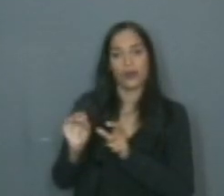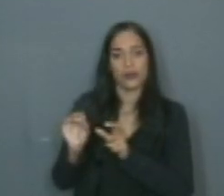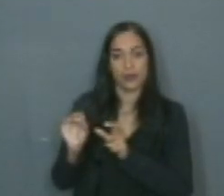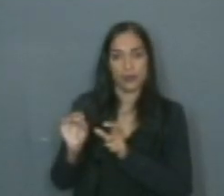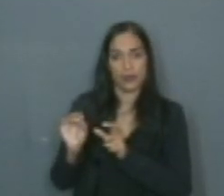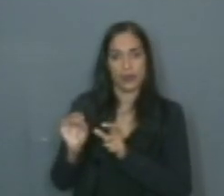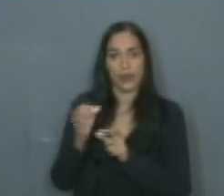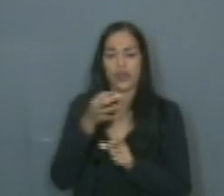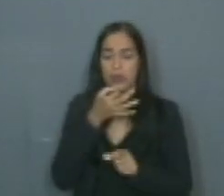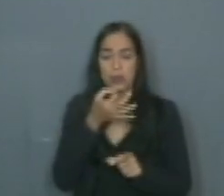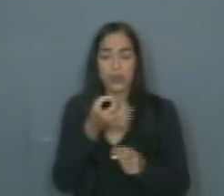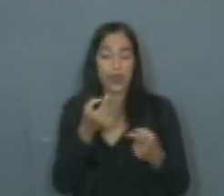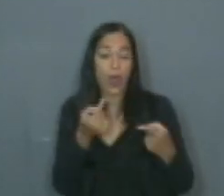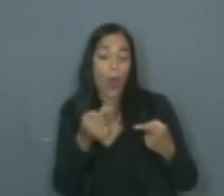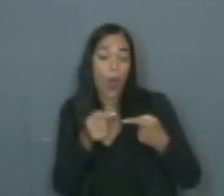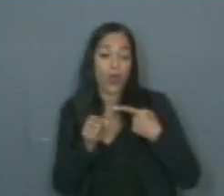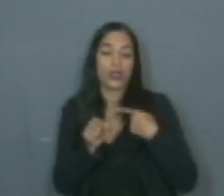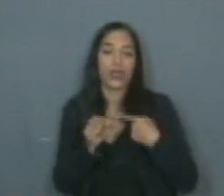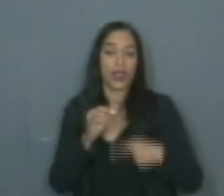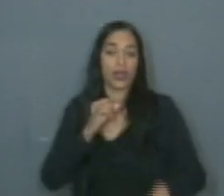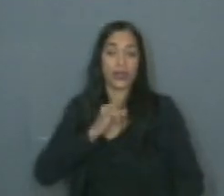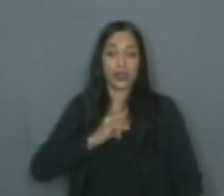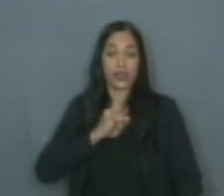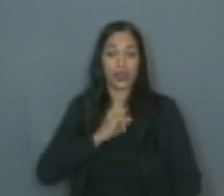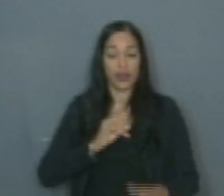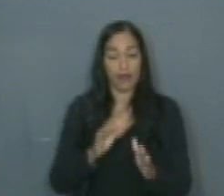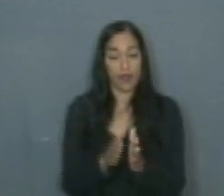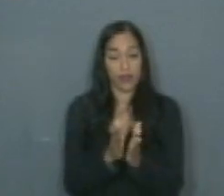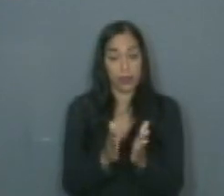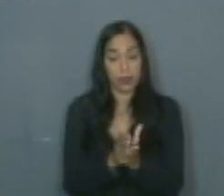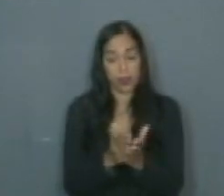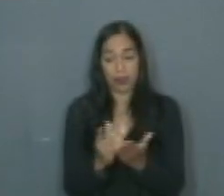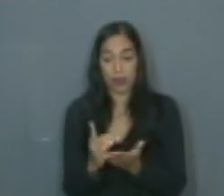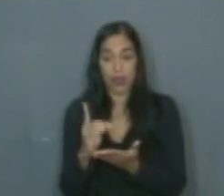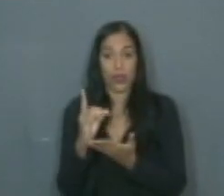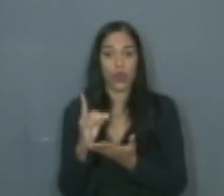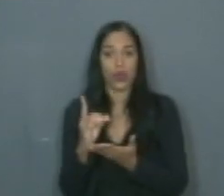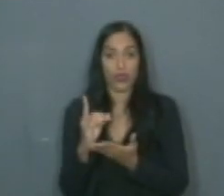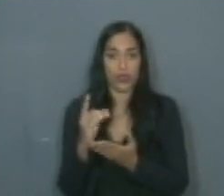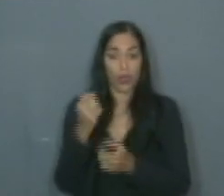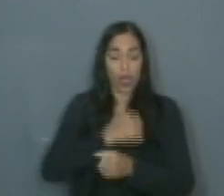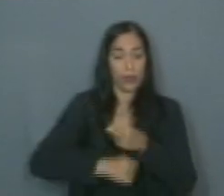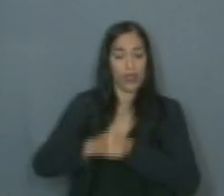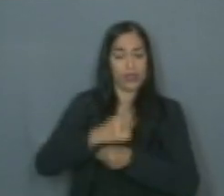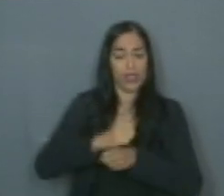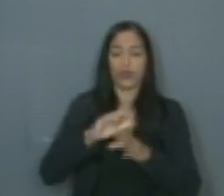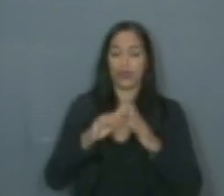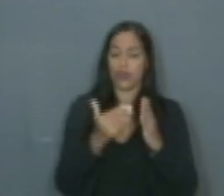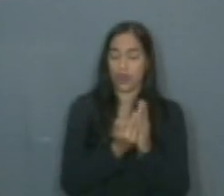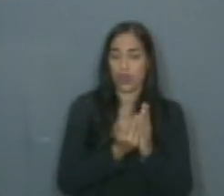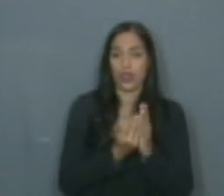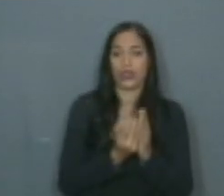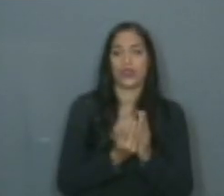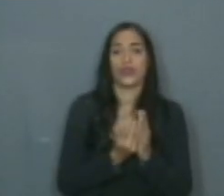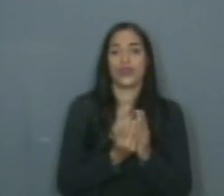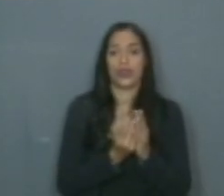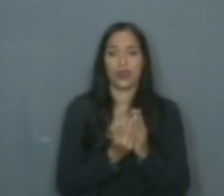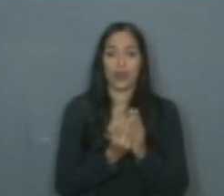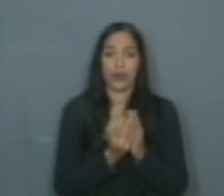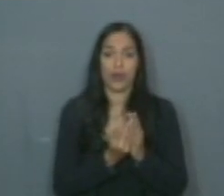posicionou contrário aos intervalos bíblicos aqui em Pernambuco, naquele caso do ano passado. Falou